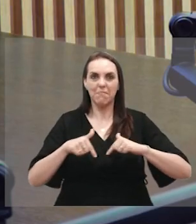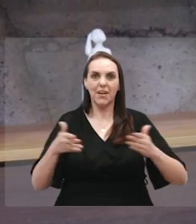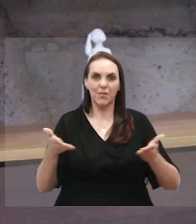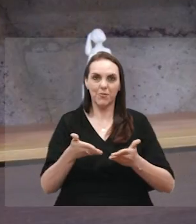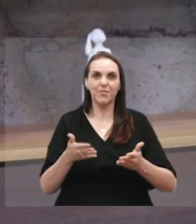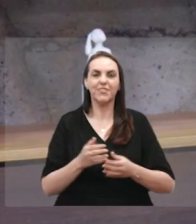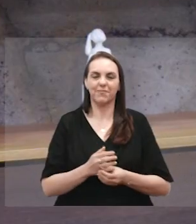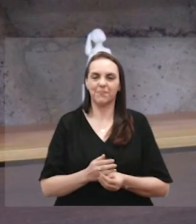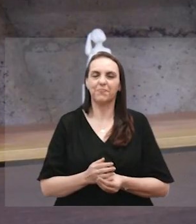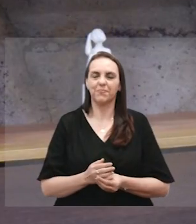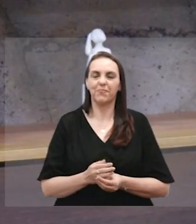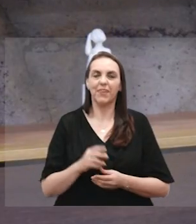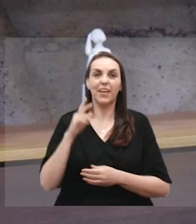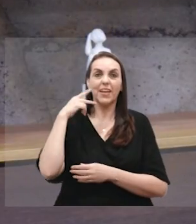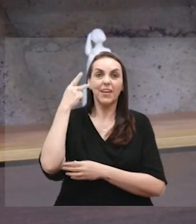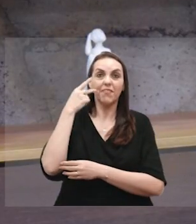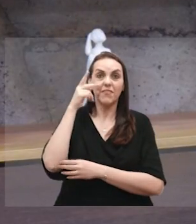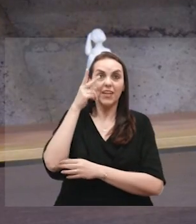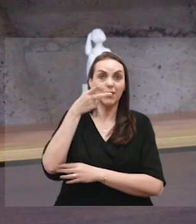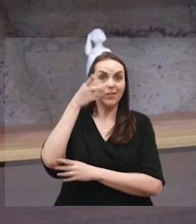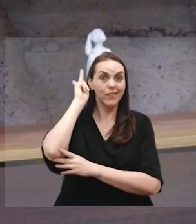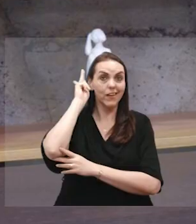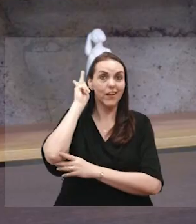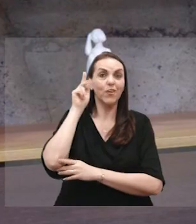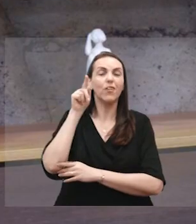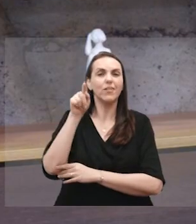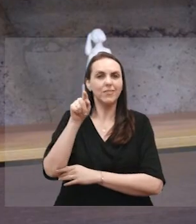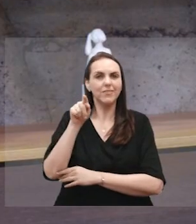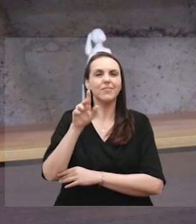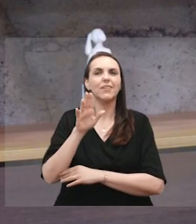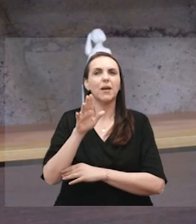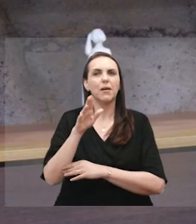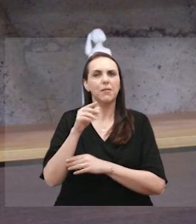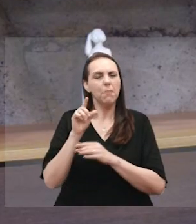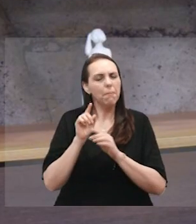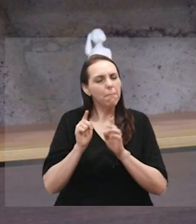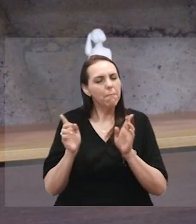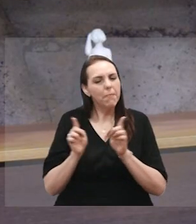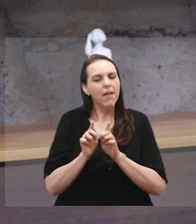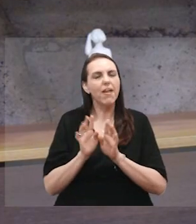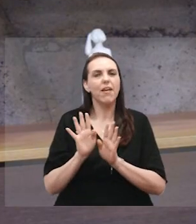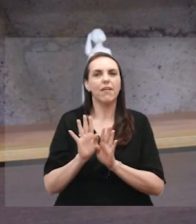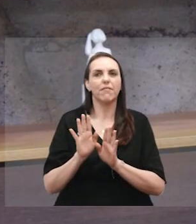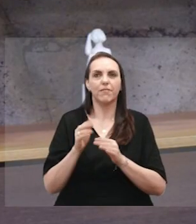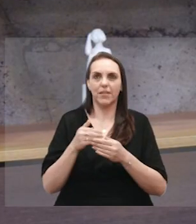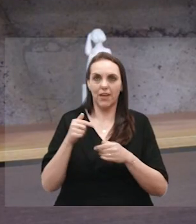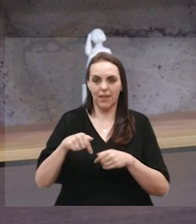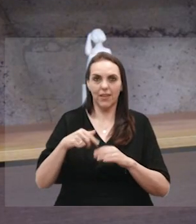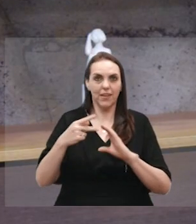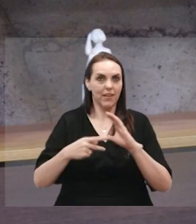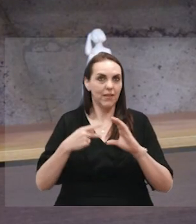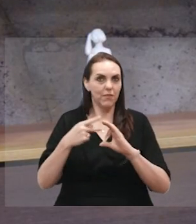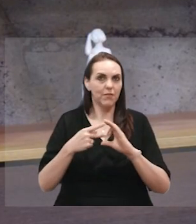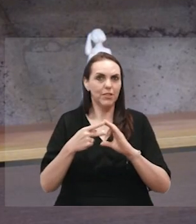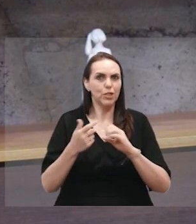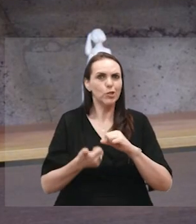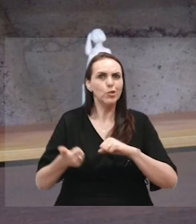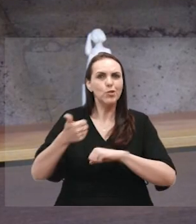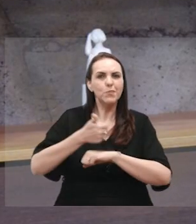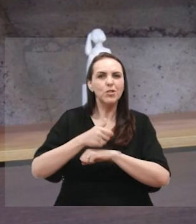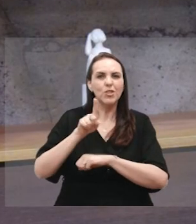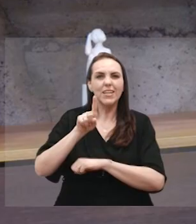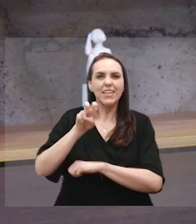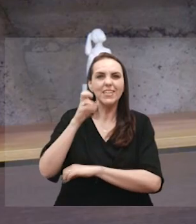hoje. Vereador Iago, o senhor teve uma breve passagem aqui pela casa, substituindo por uns 15 dias, se eu não